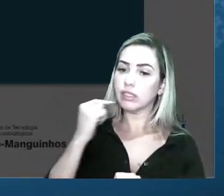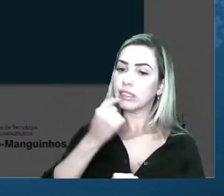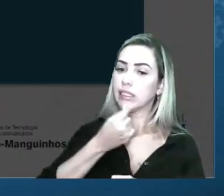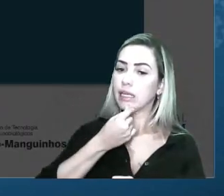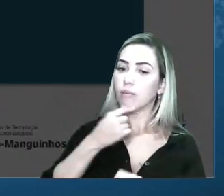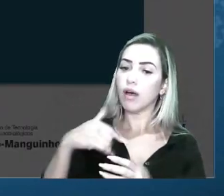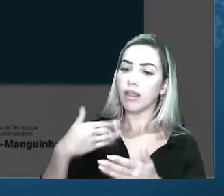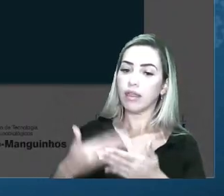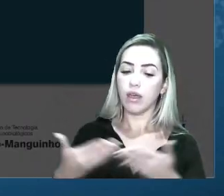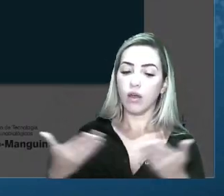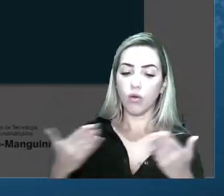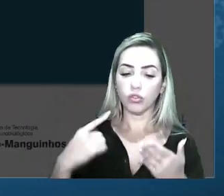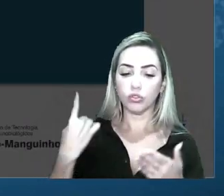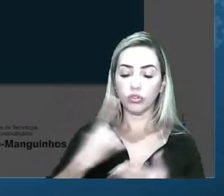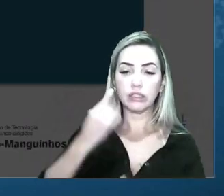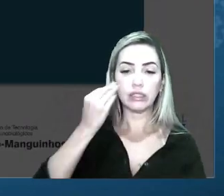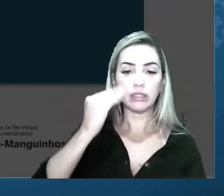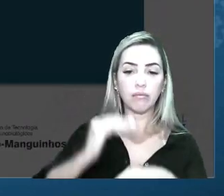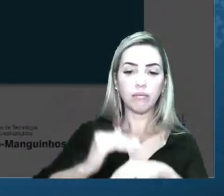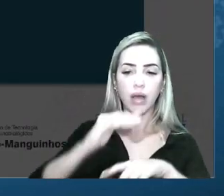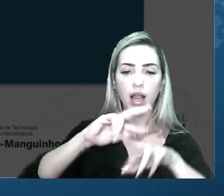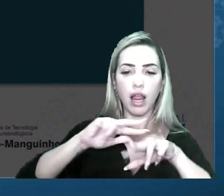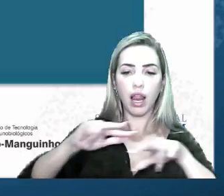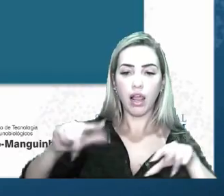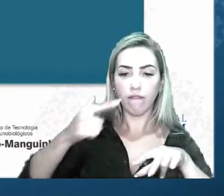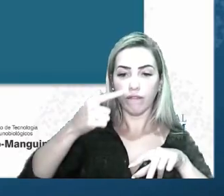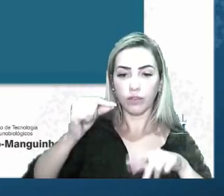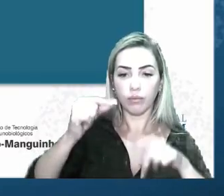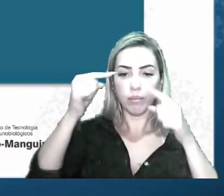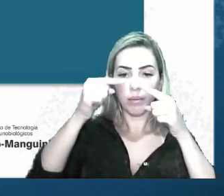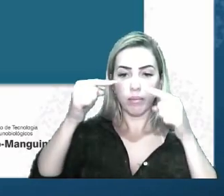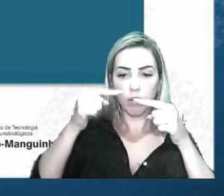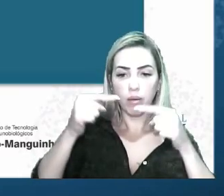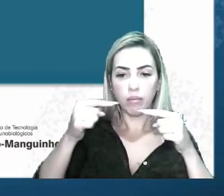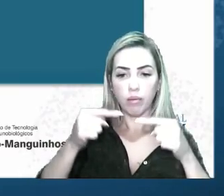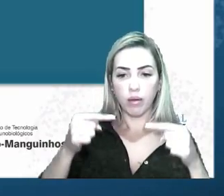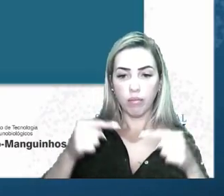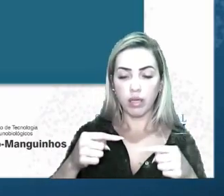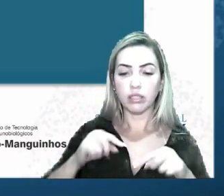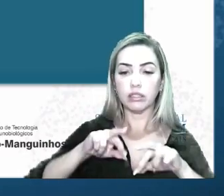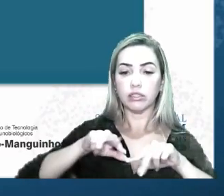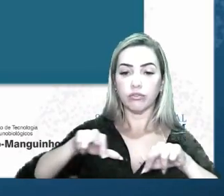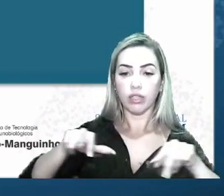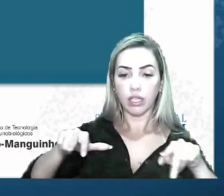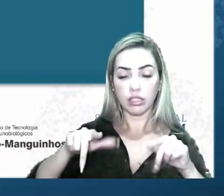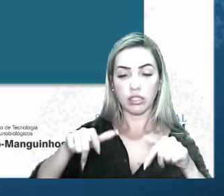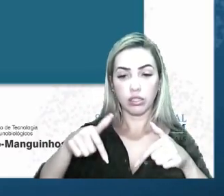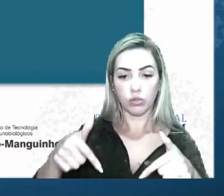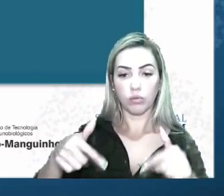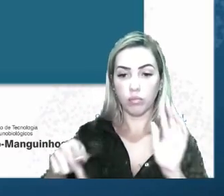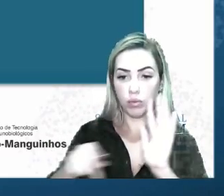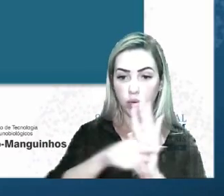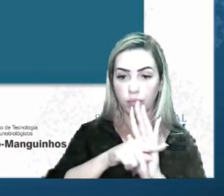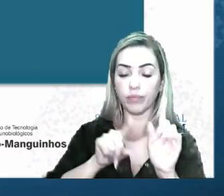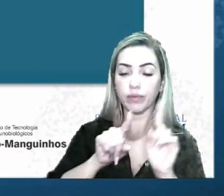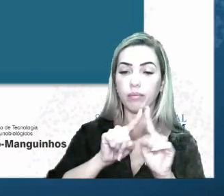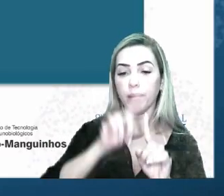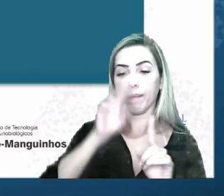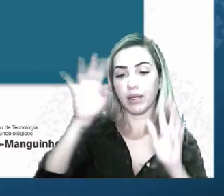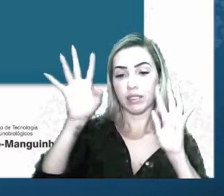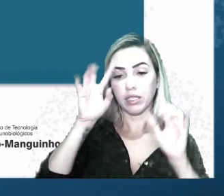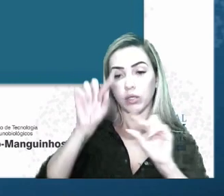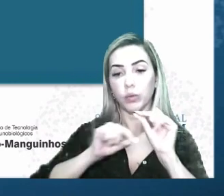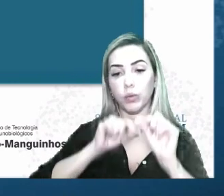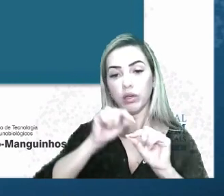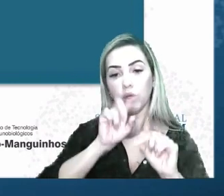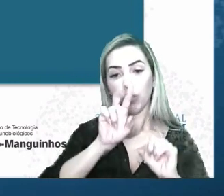testamos mais de 20 combinações de lipídios ionizáveis e construções levando em consideração tanto as construções